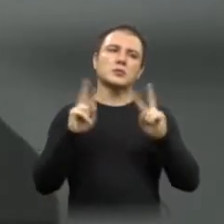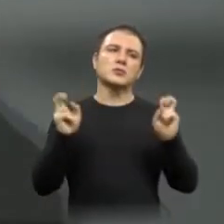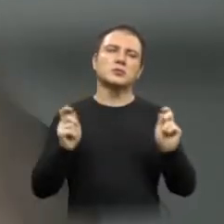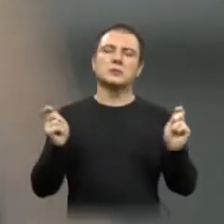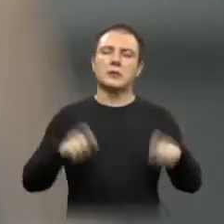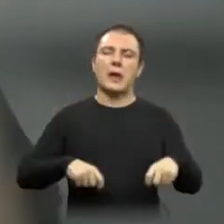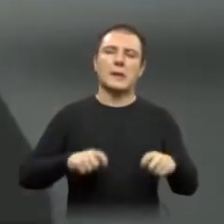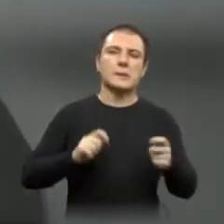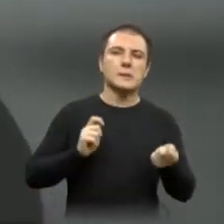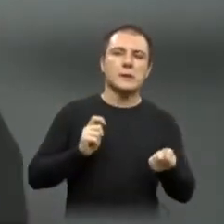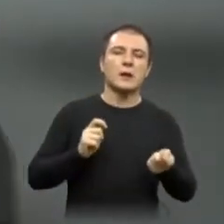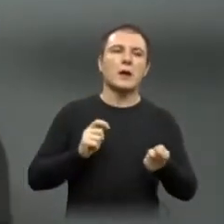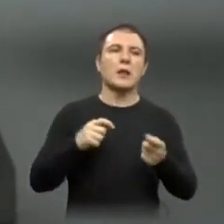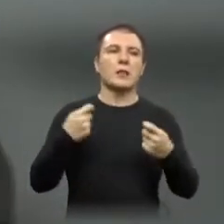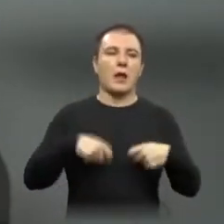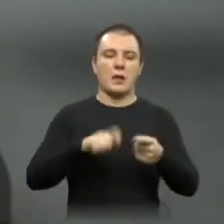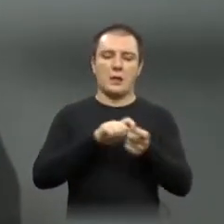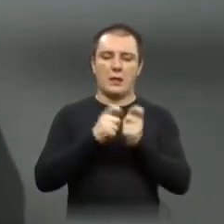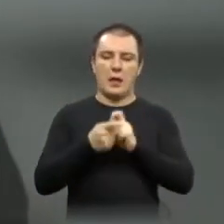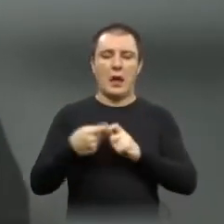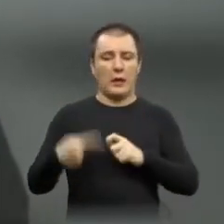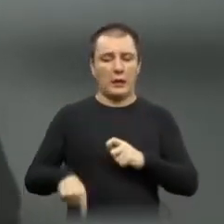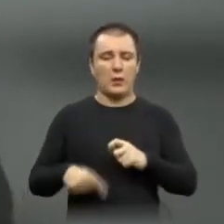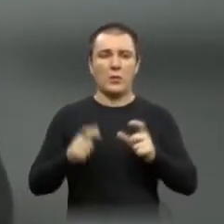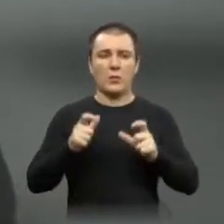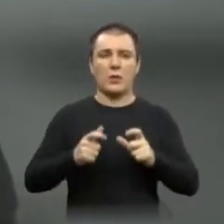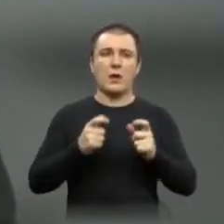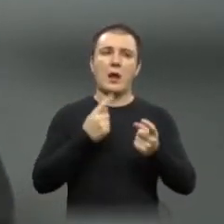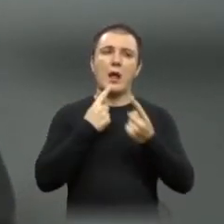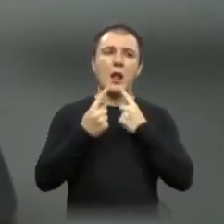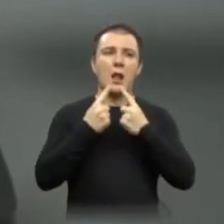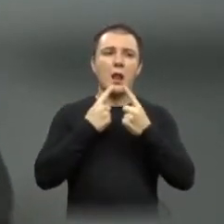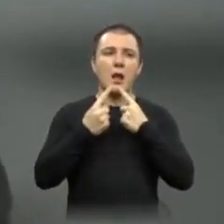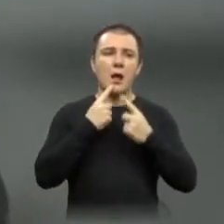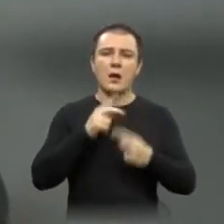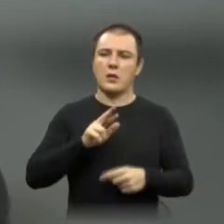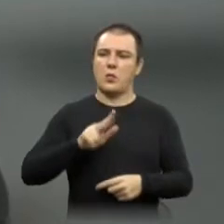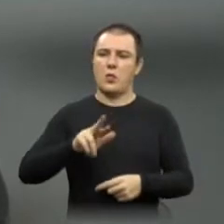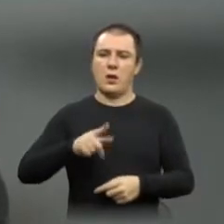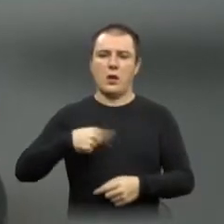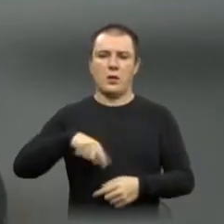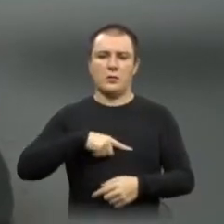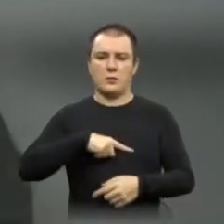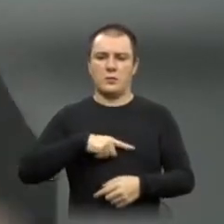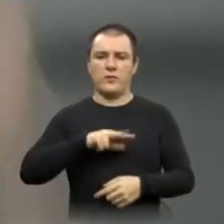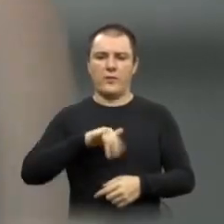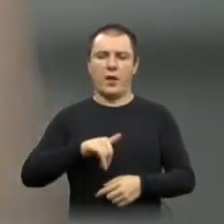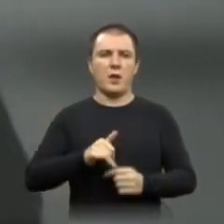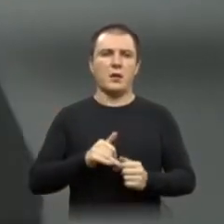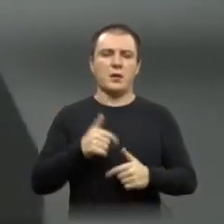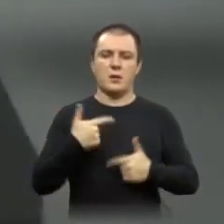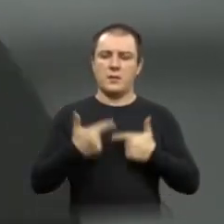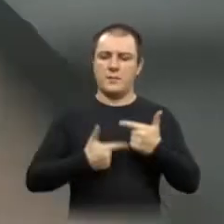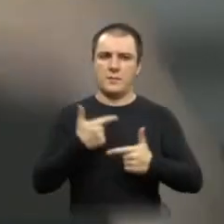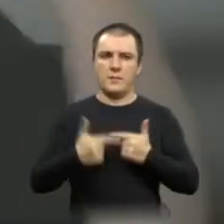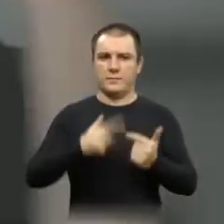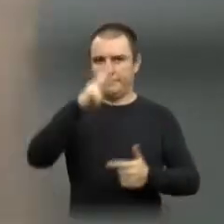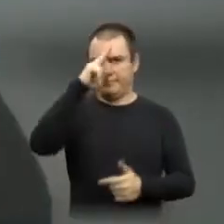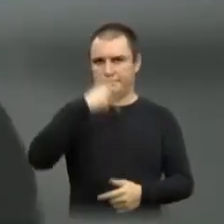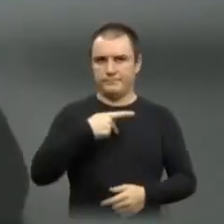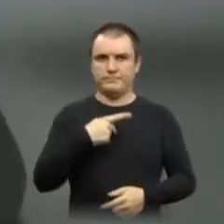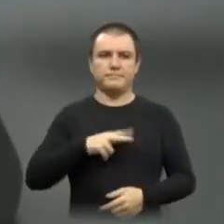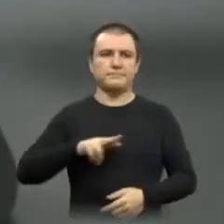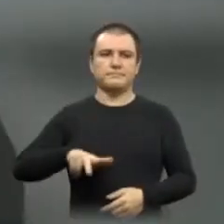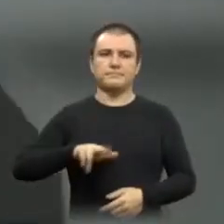acertar os pontos Essa é a casa do Diálogo não é a casa do que a gente legisla em causa própria é a causa